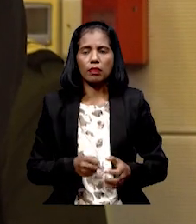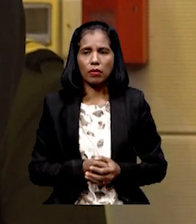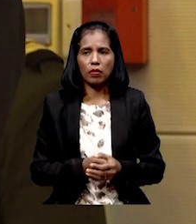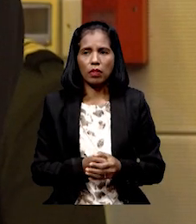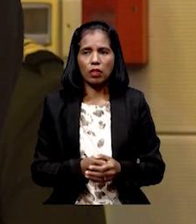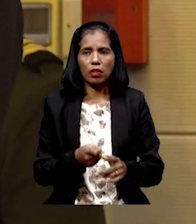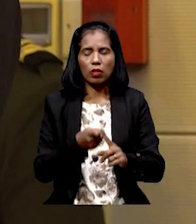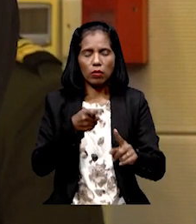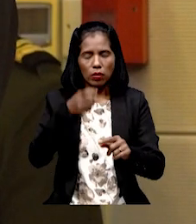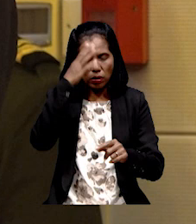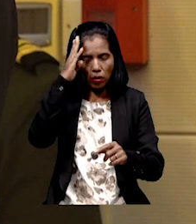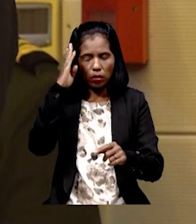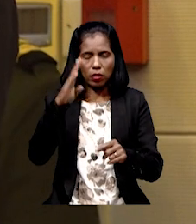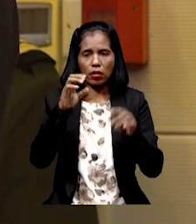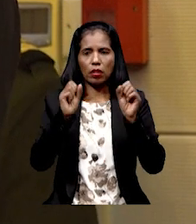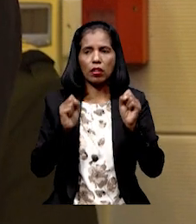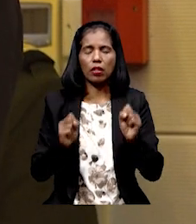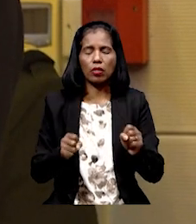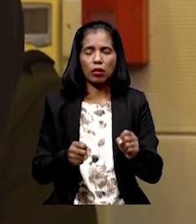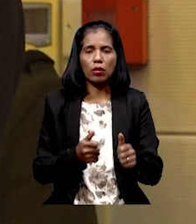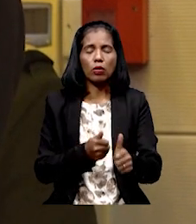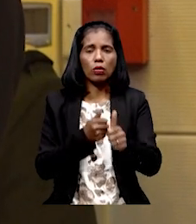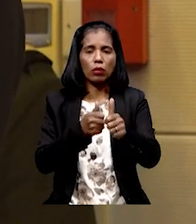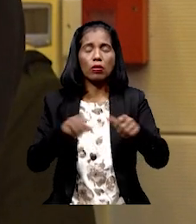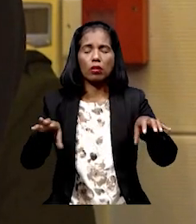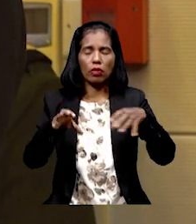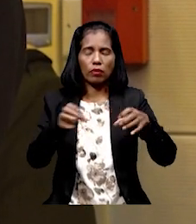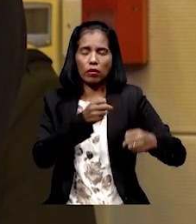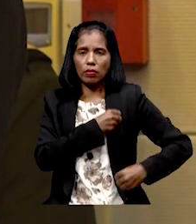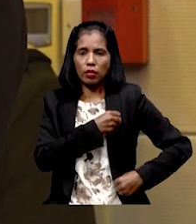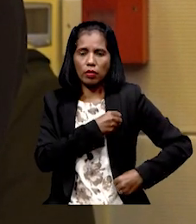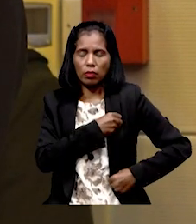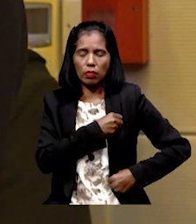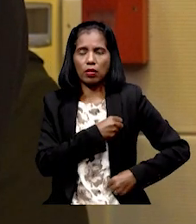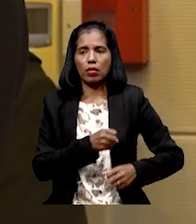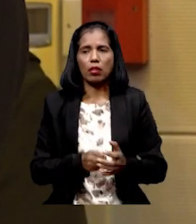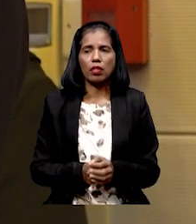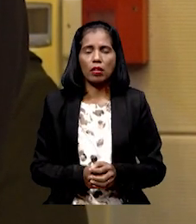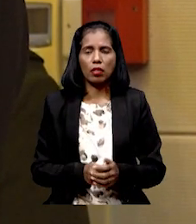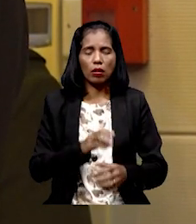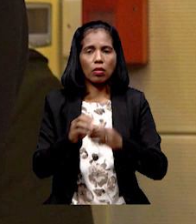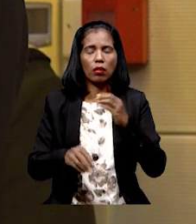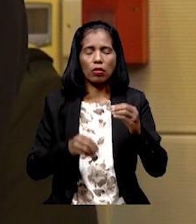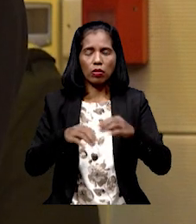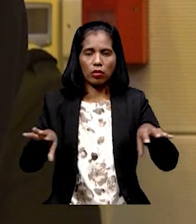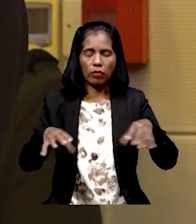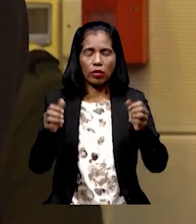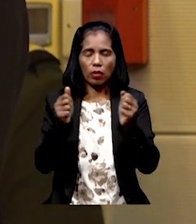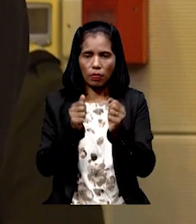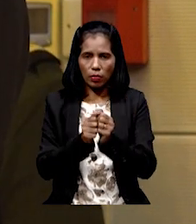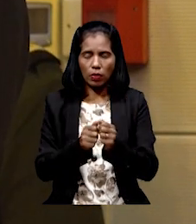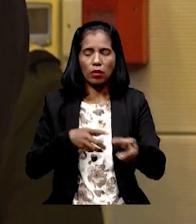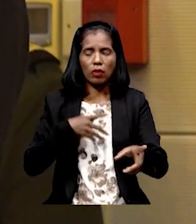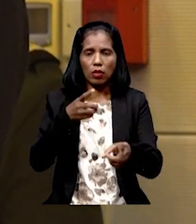o segundo cargo mais elevado da hierarquia militar, constituindo-se assim como o principal colaborador direto